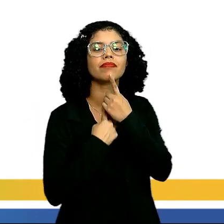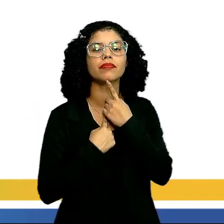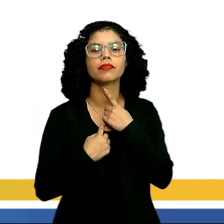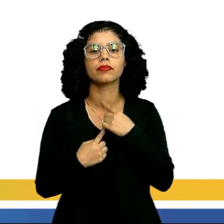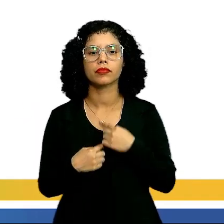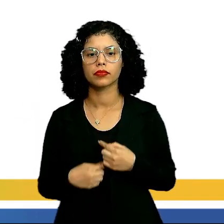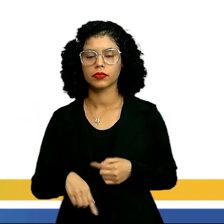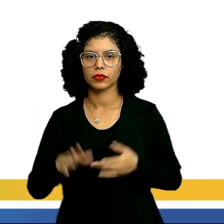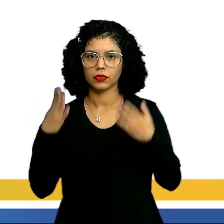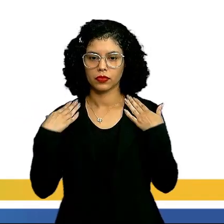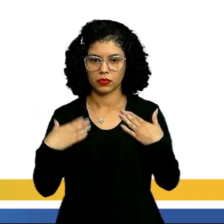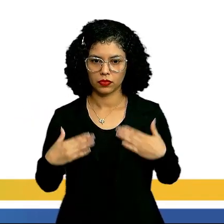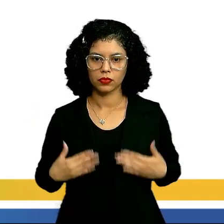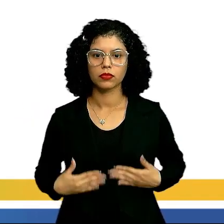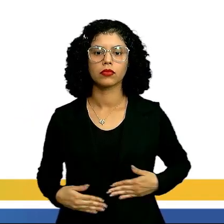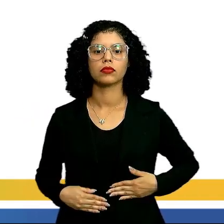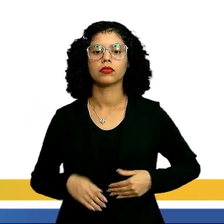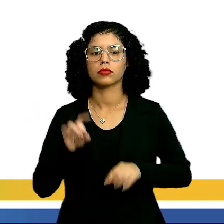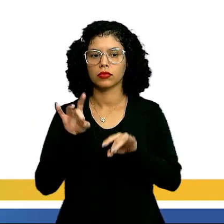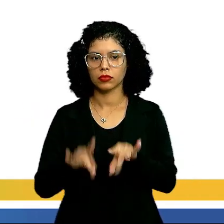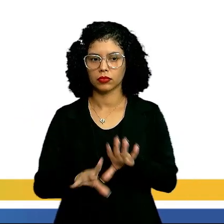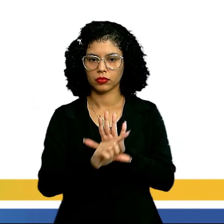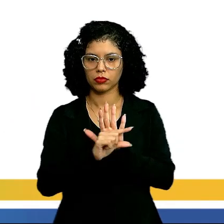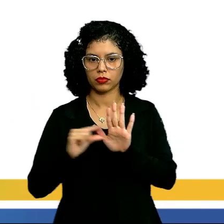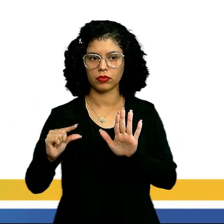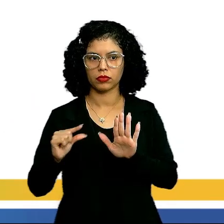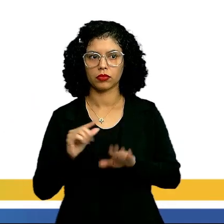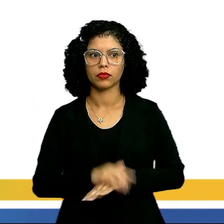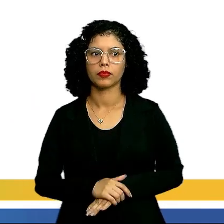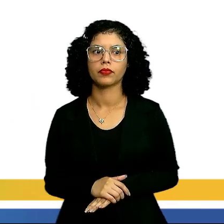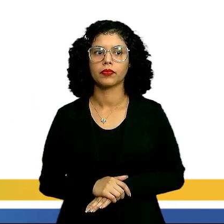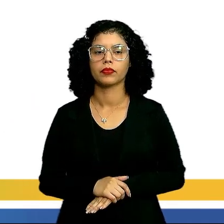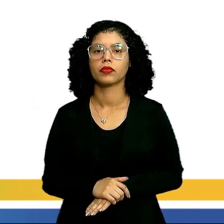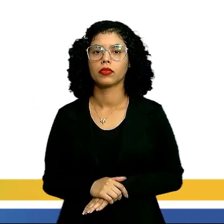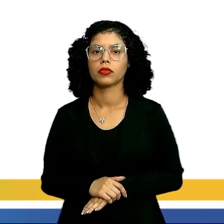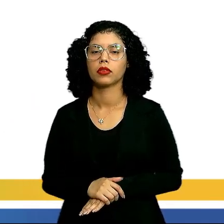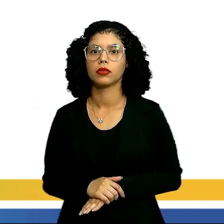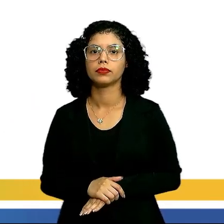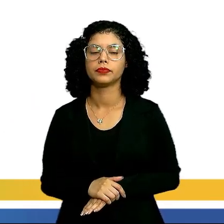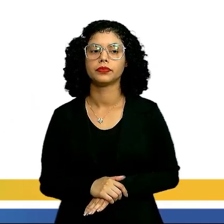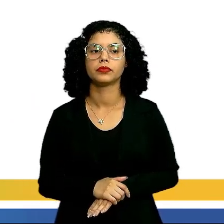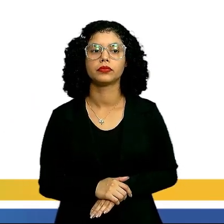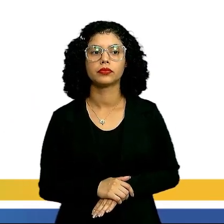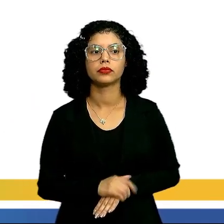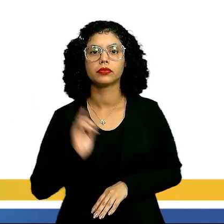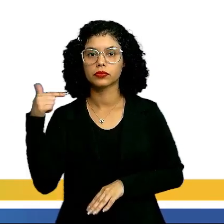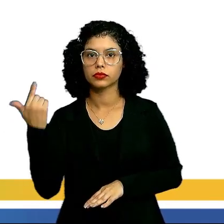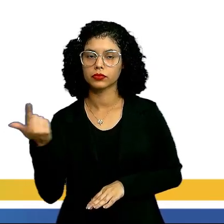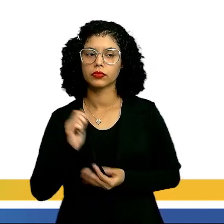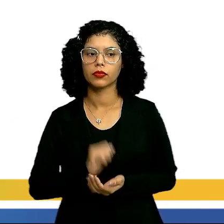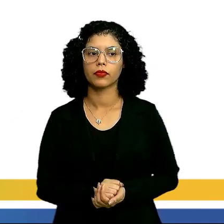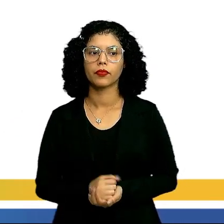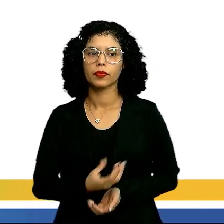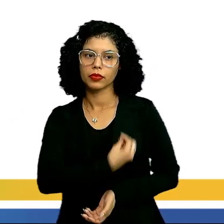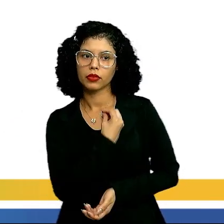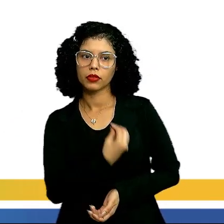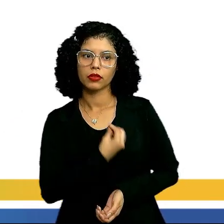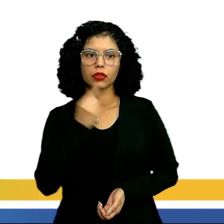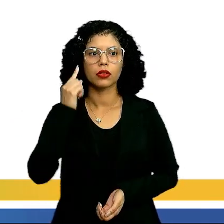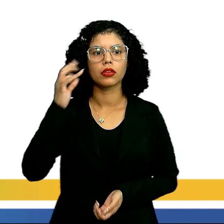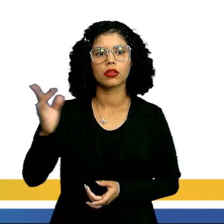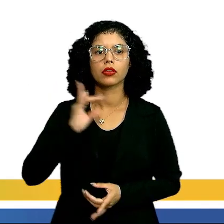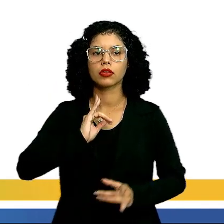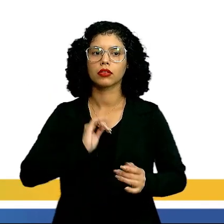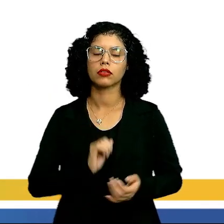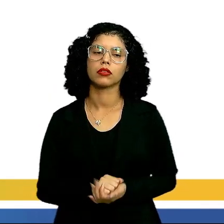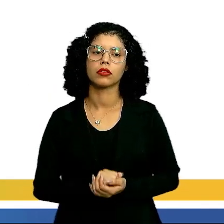físico que deixa transparecer nessa última estrofe. O outro trecho. Se a